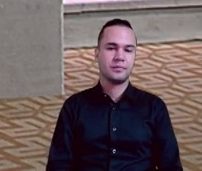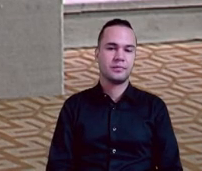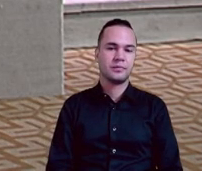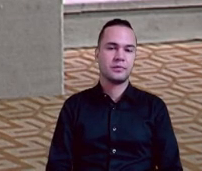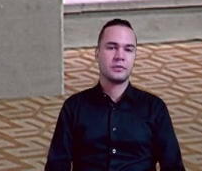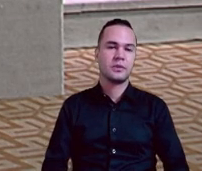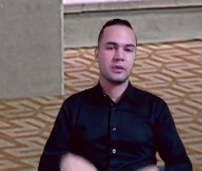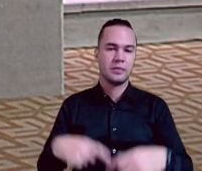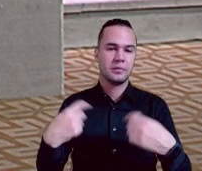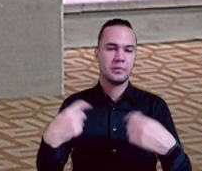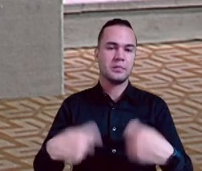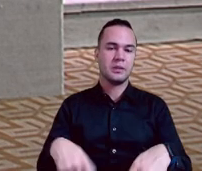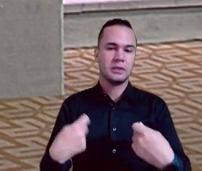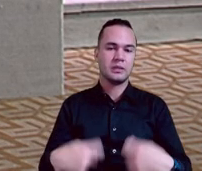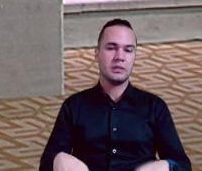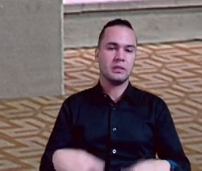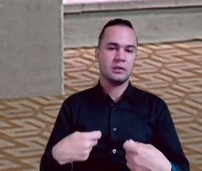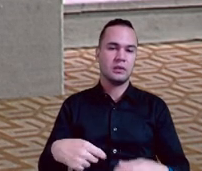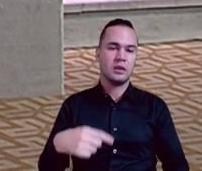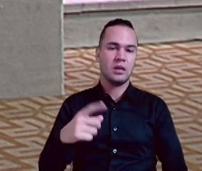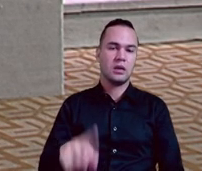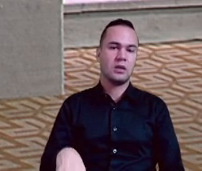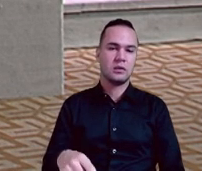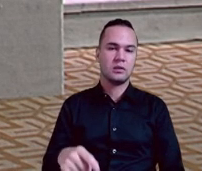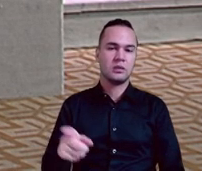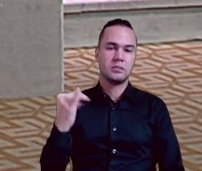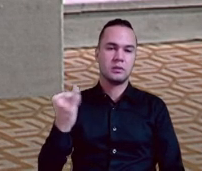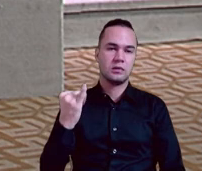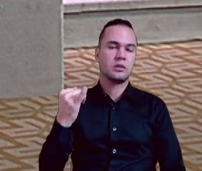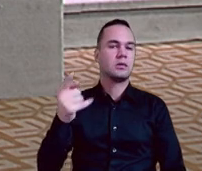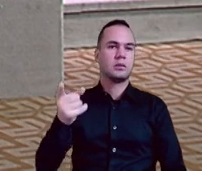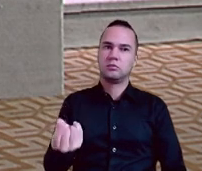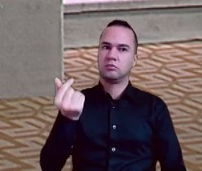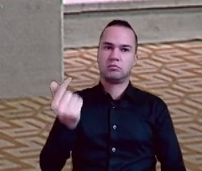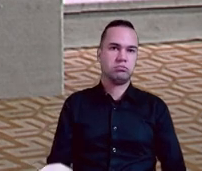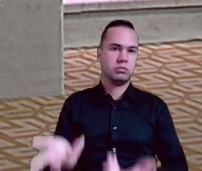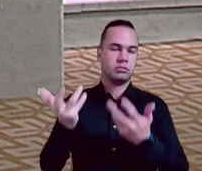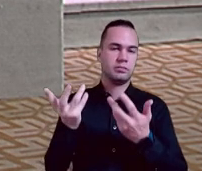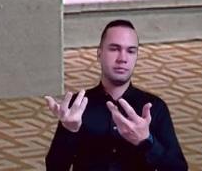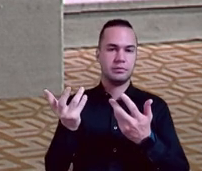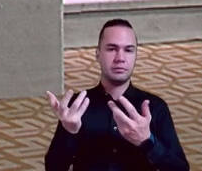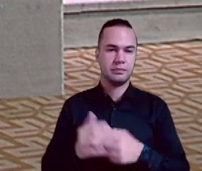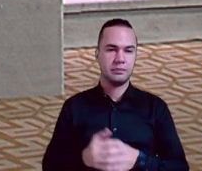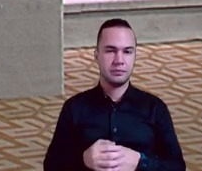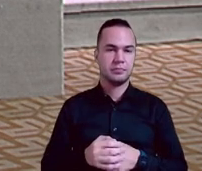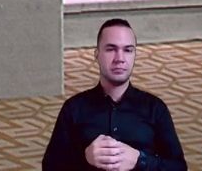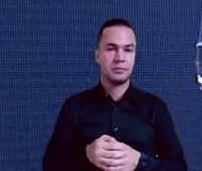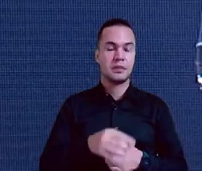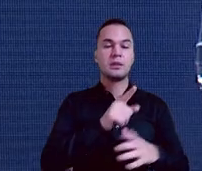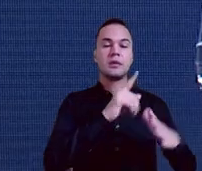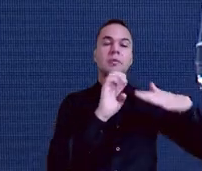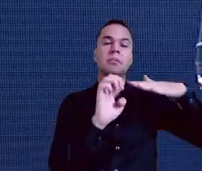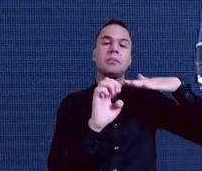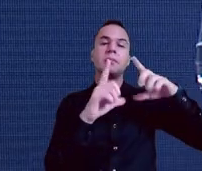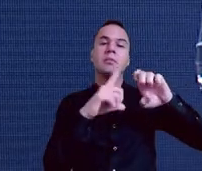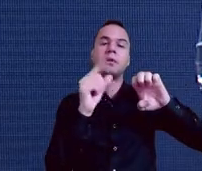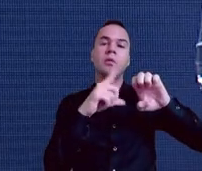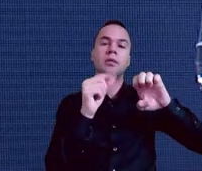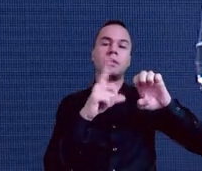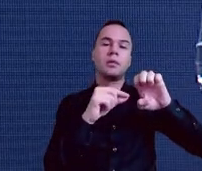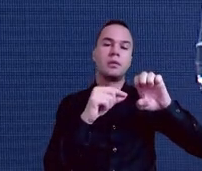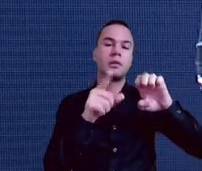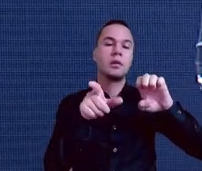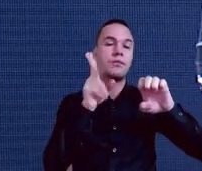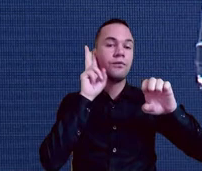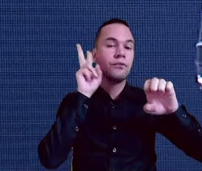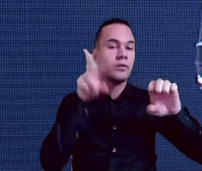fazer cheques muito relevantes cheques muito agressivos e os empreendedores vendo essa